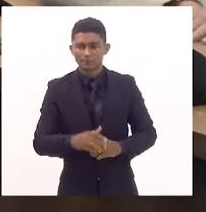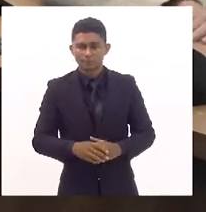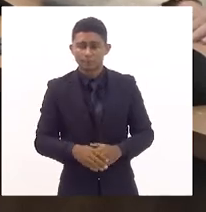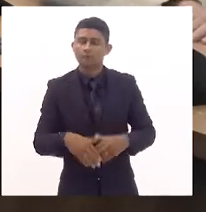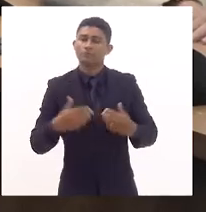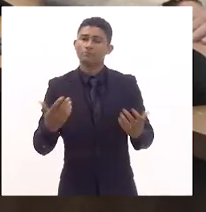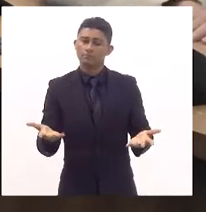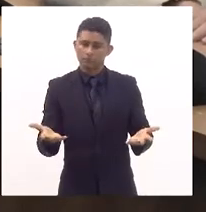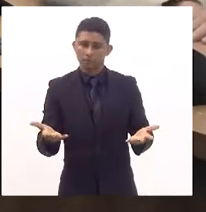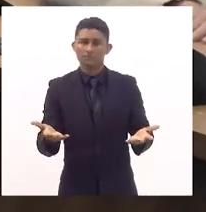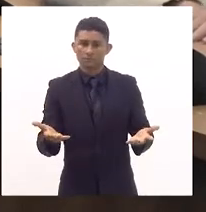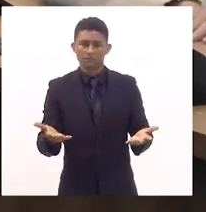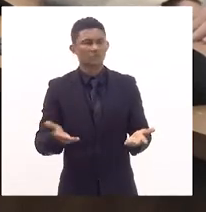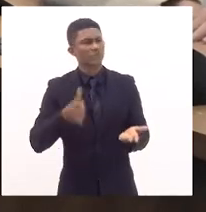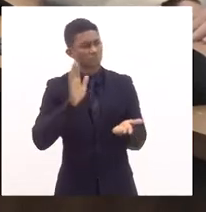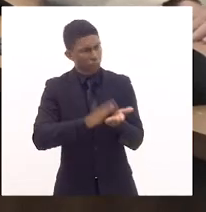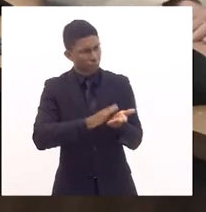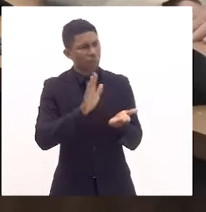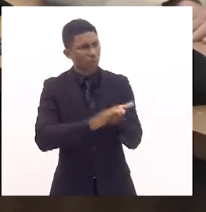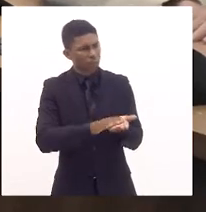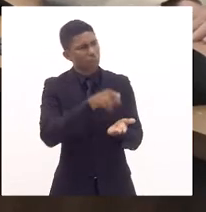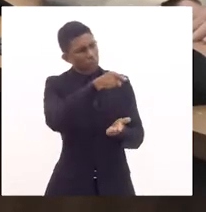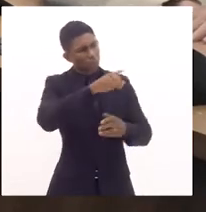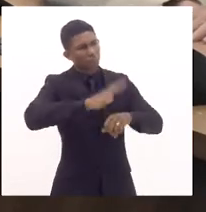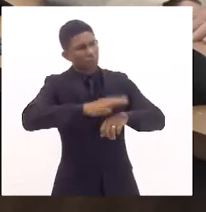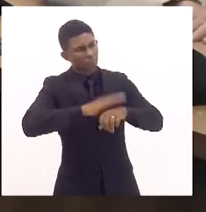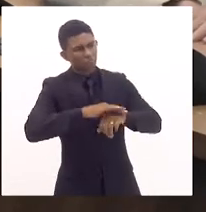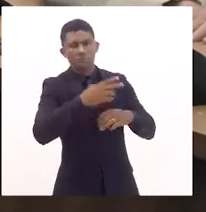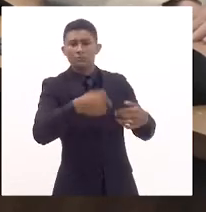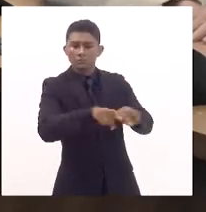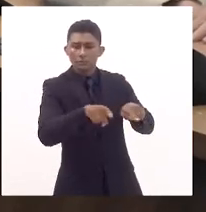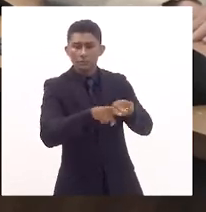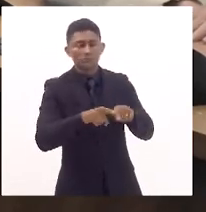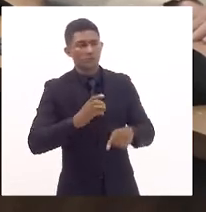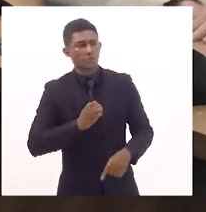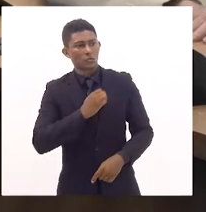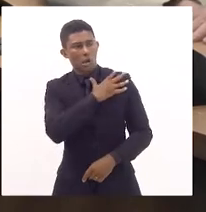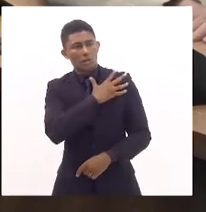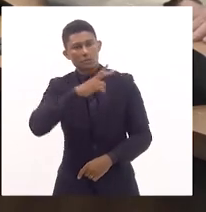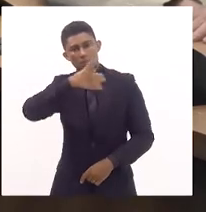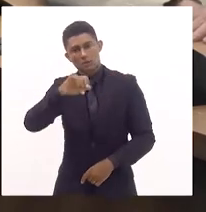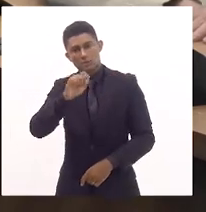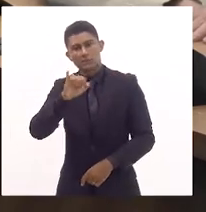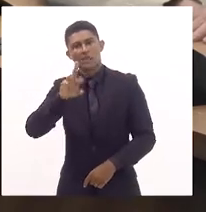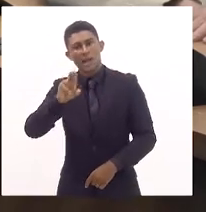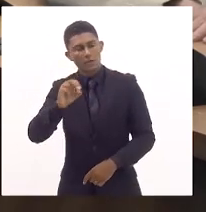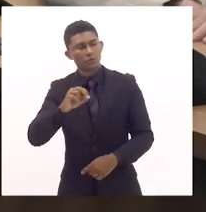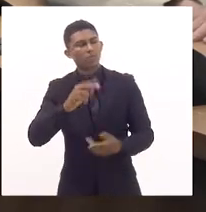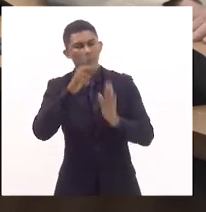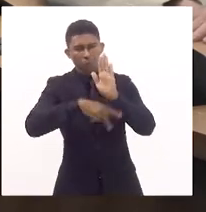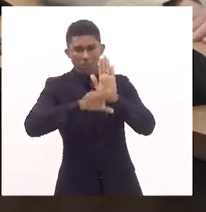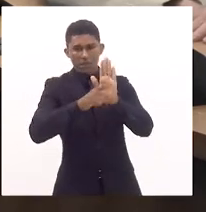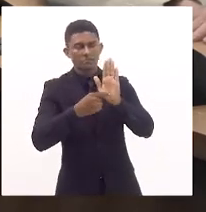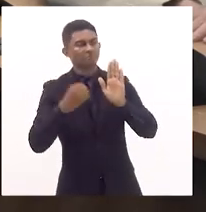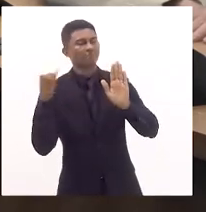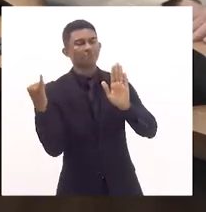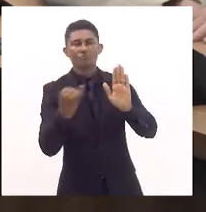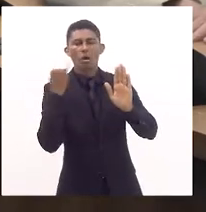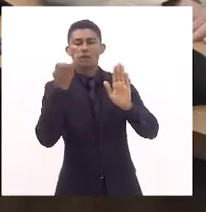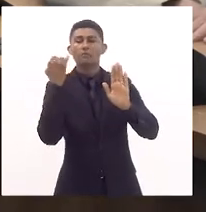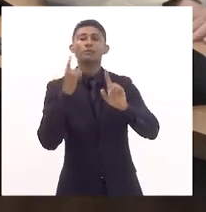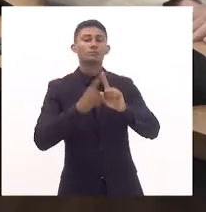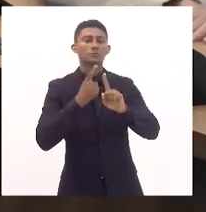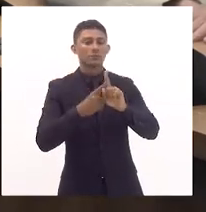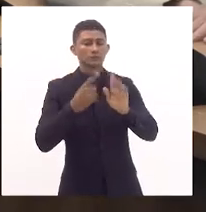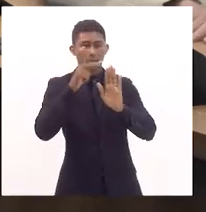Então, presidente, parabéns pela autoria, Coronel Jairo. É um projeto muito importante que retira da